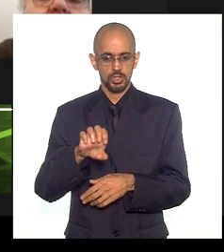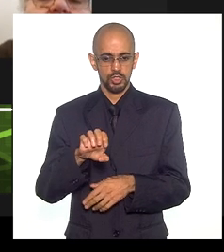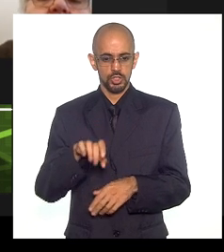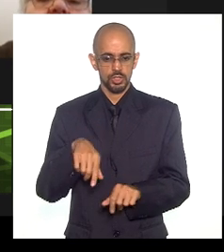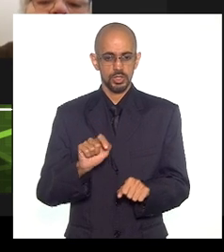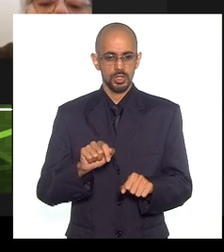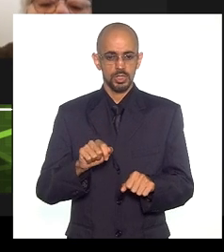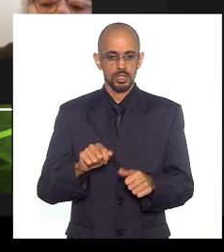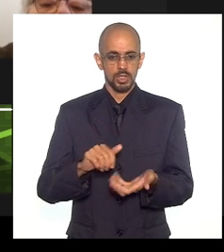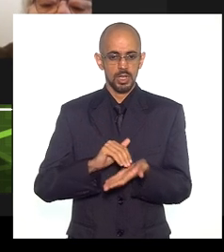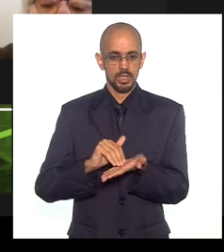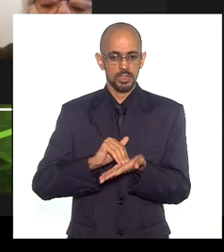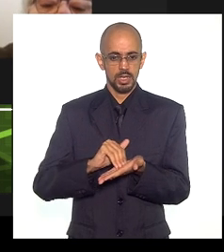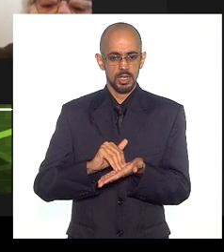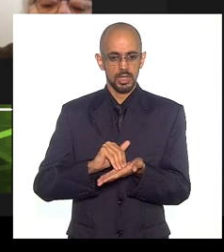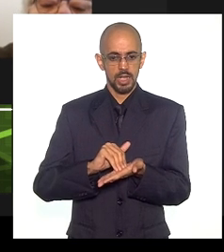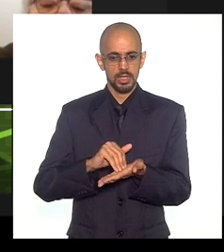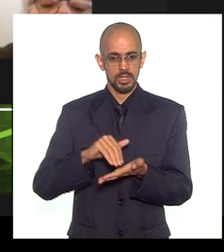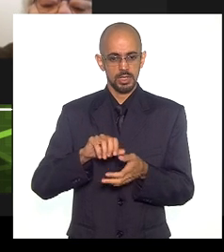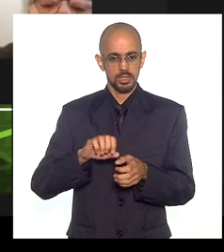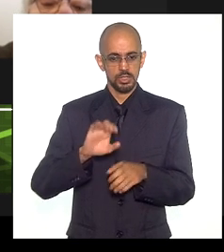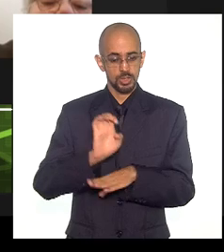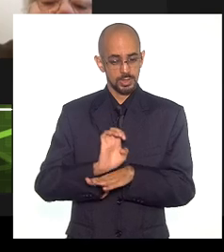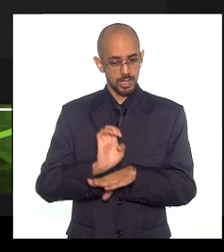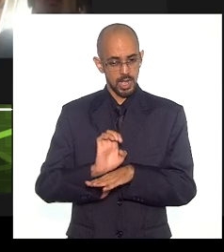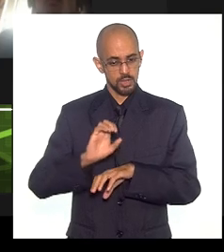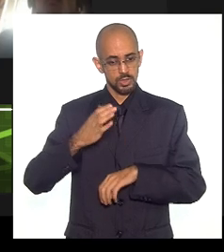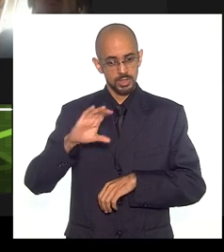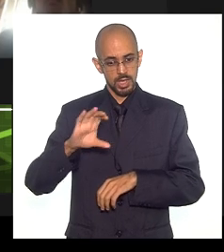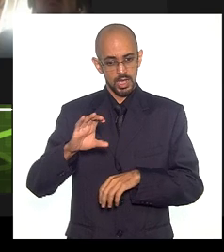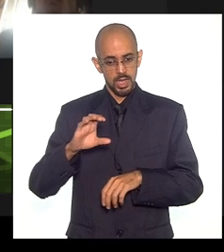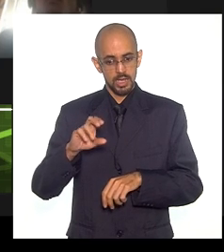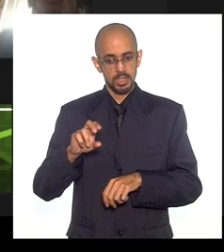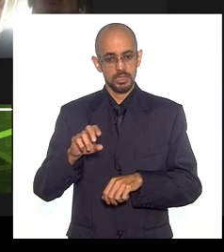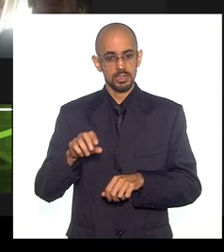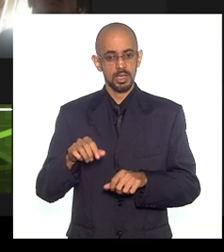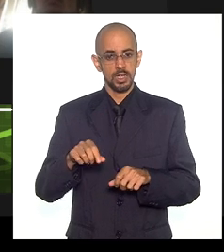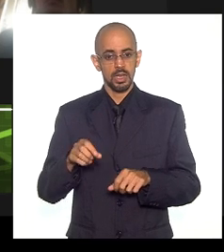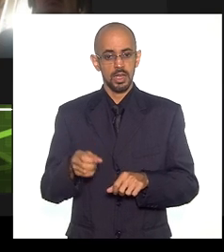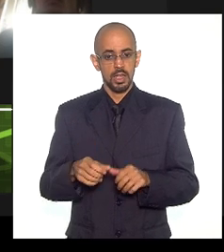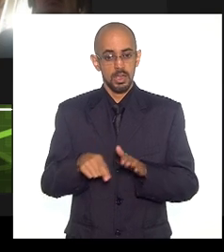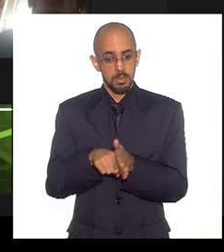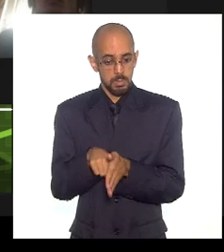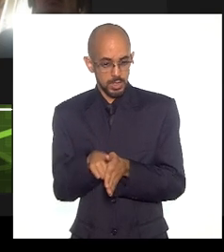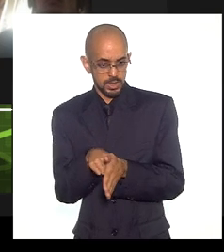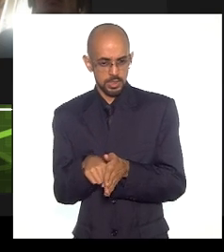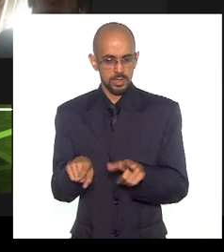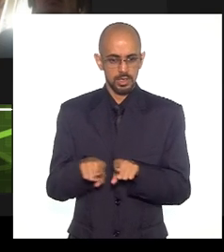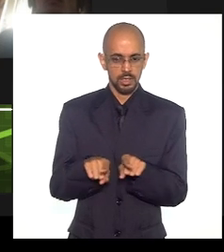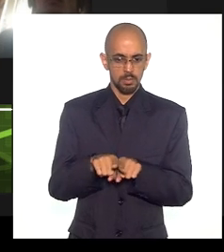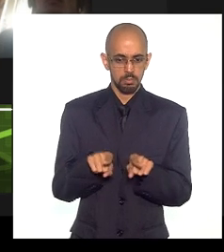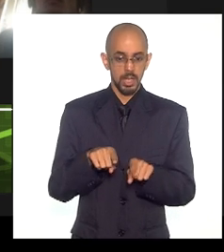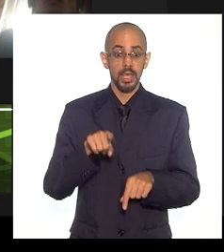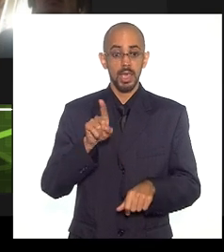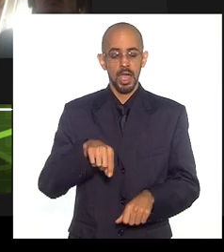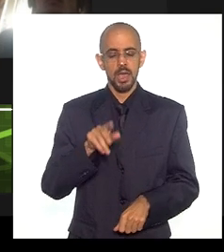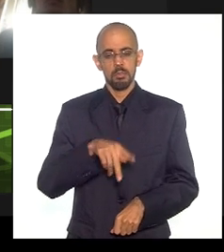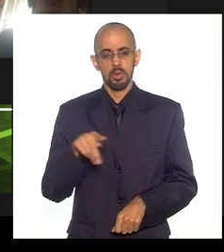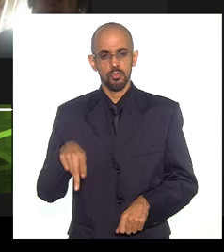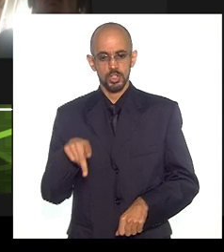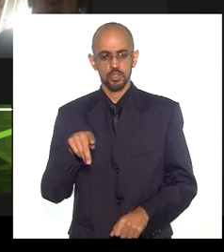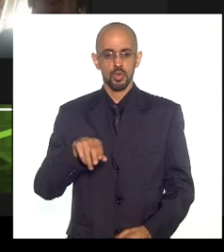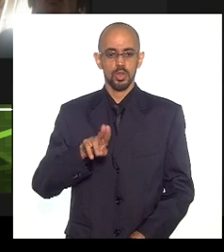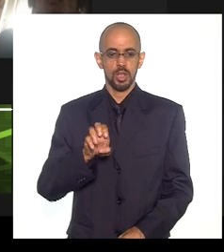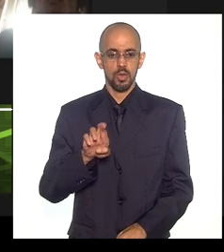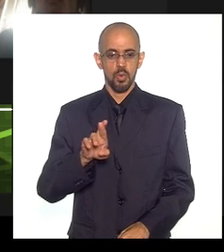Secretaria de Estado de Ciência, Tecnologia e Inovação, que é professor da UERJ, além de ser professor da Unirio também, porque, portanto, participa dessa audiência, eu diria,